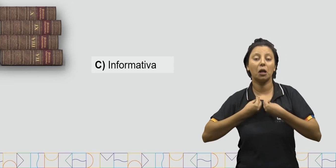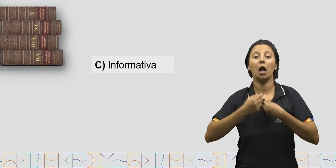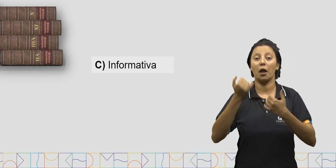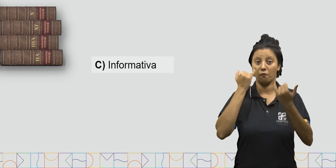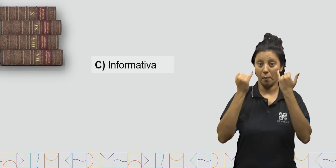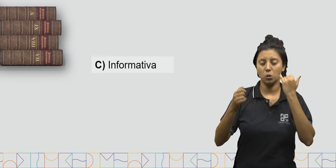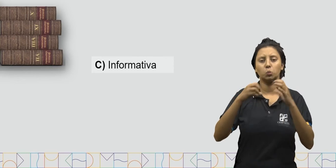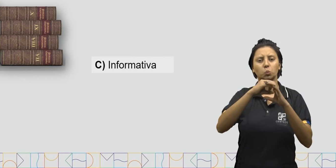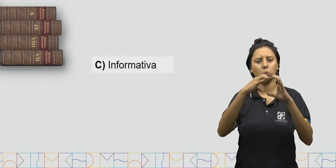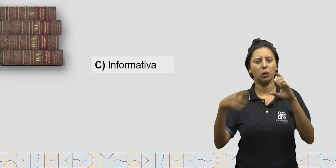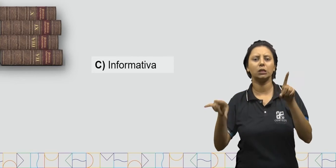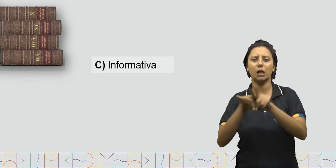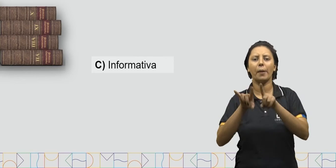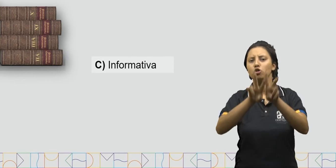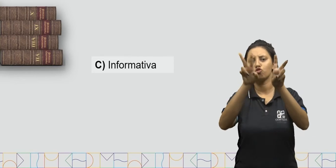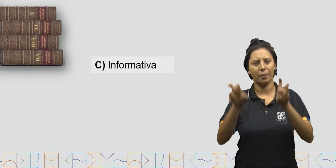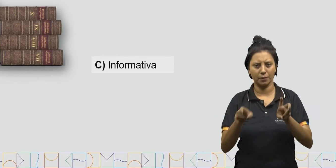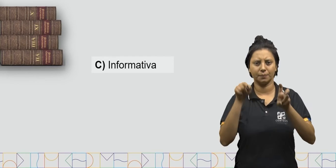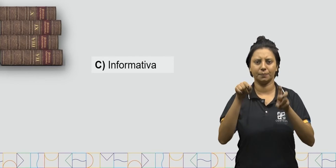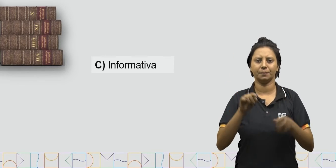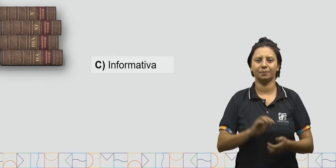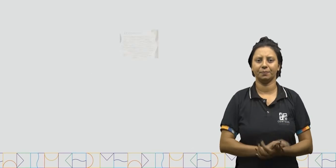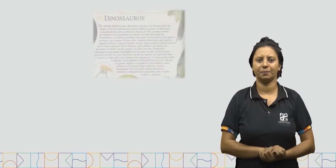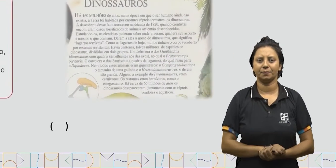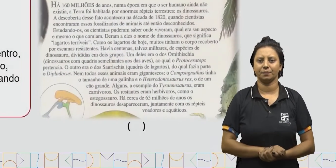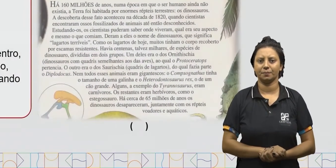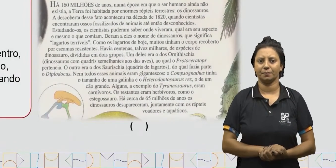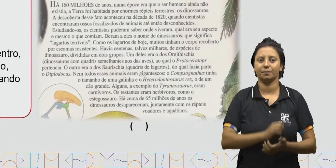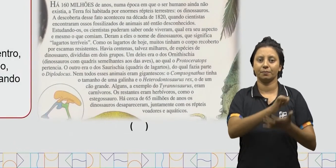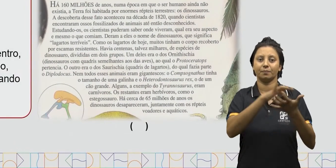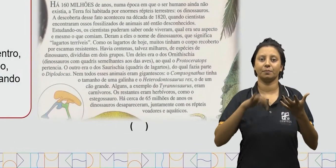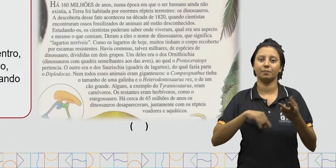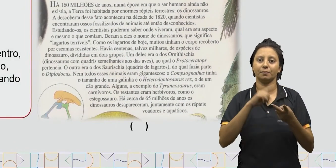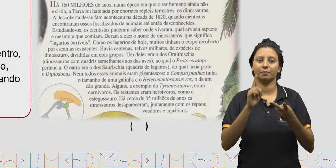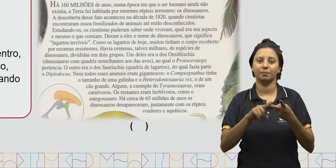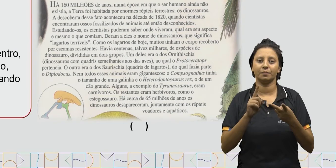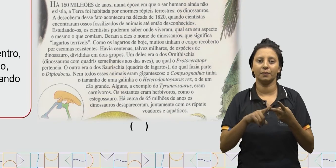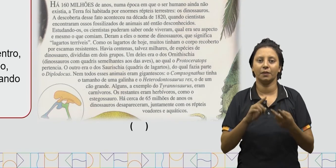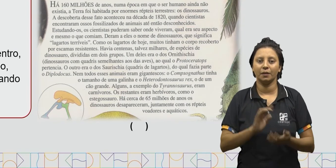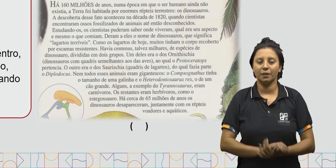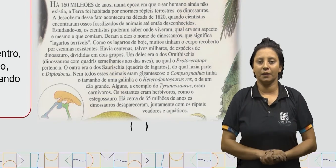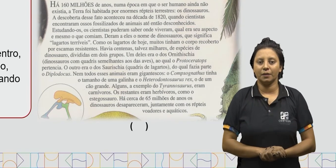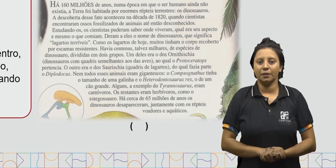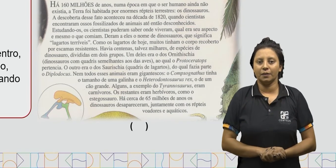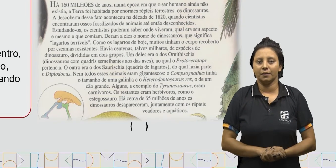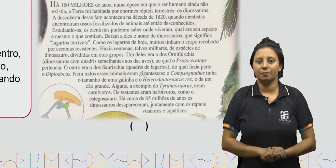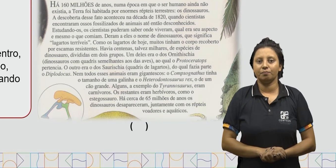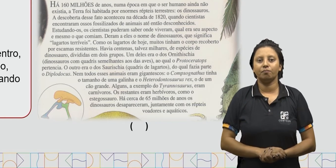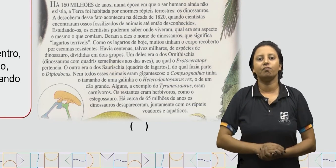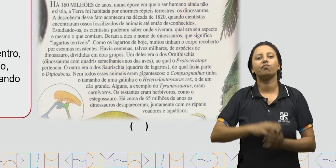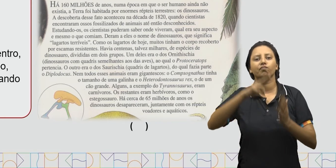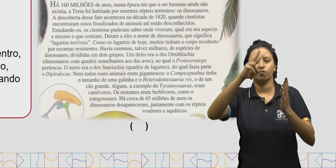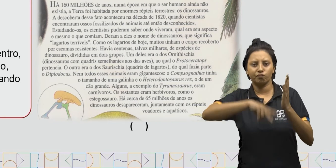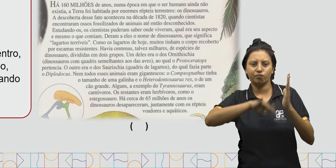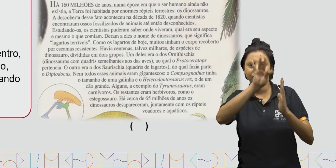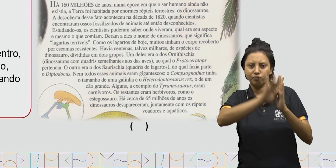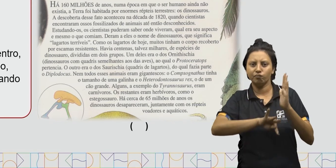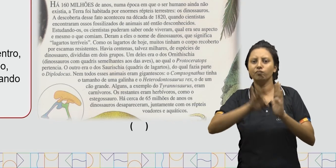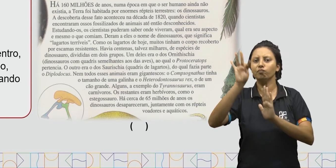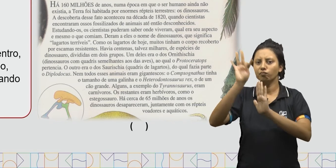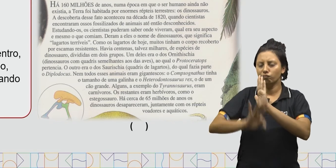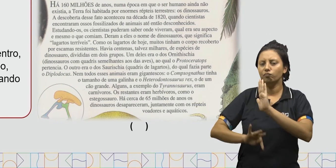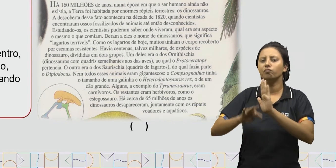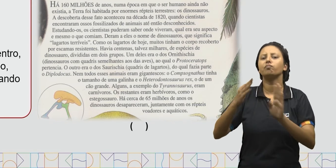e características sobre um determinado assunto. Vamos para a atividade 2? Faça a leitura dos textos abaixo